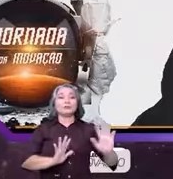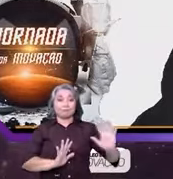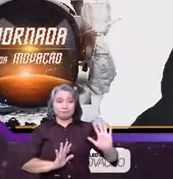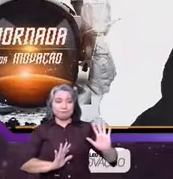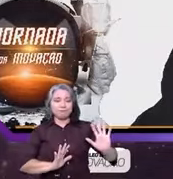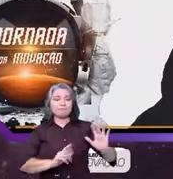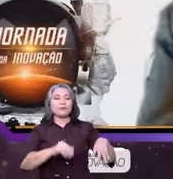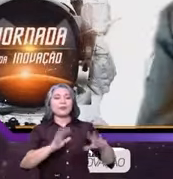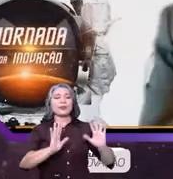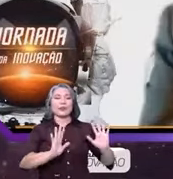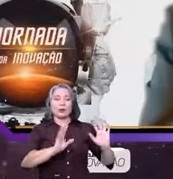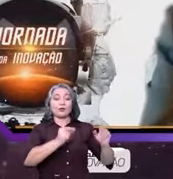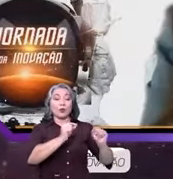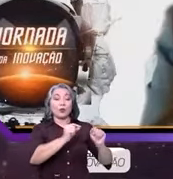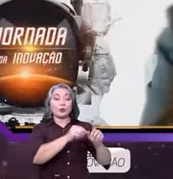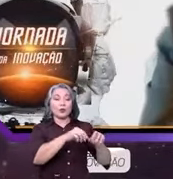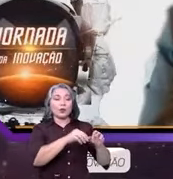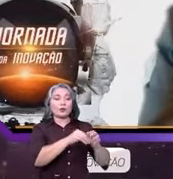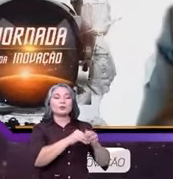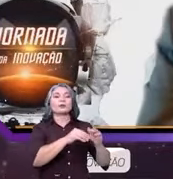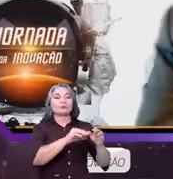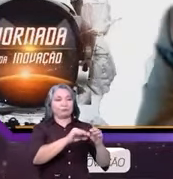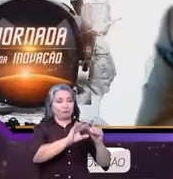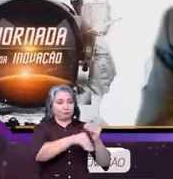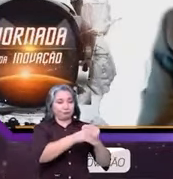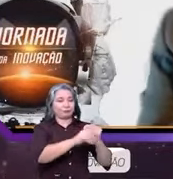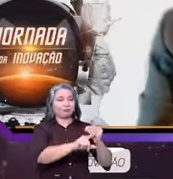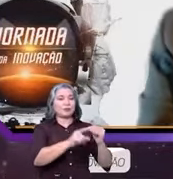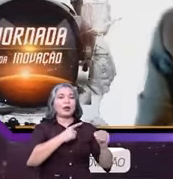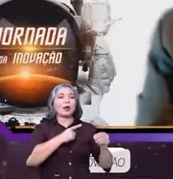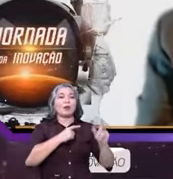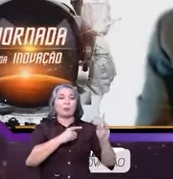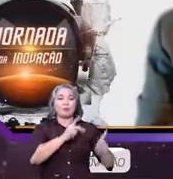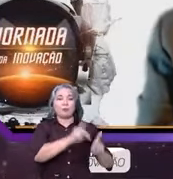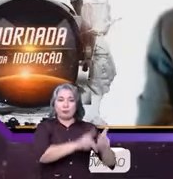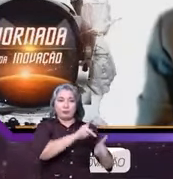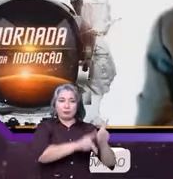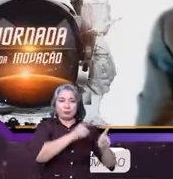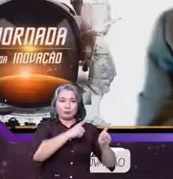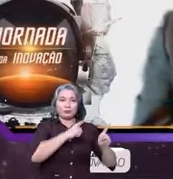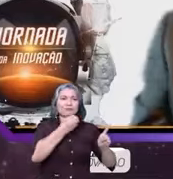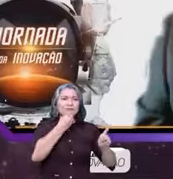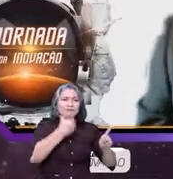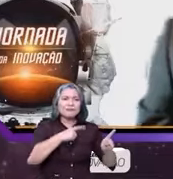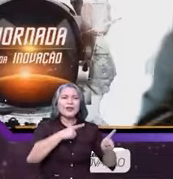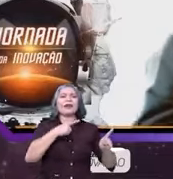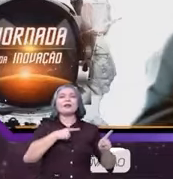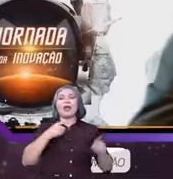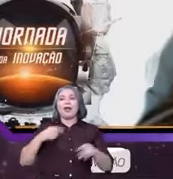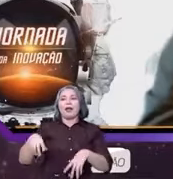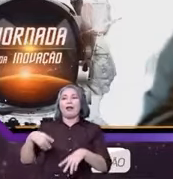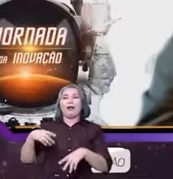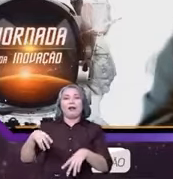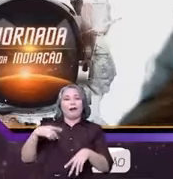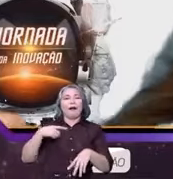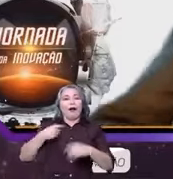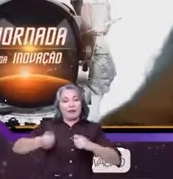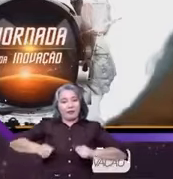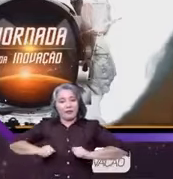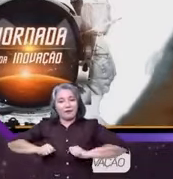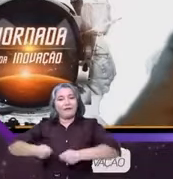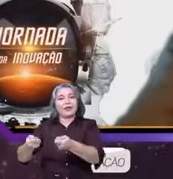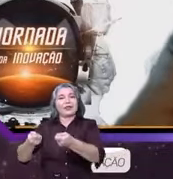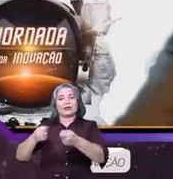a pergunta do doutor, do ilustre promotor de justiça, doutor Luiz Antônio, ela é tão boa que até a defesa ficou curiosa para saber a resposta,